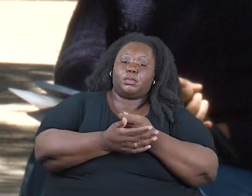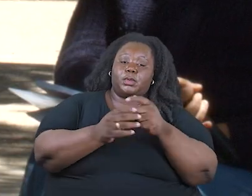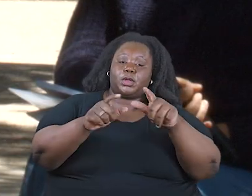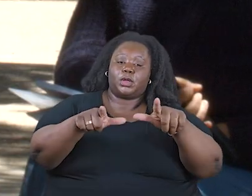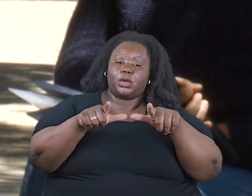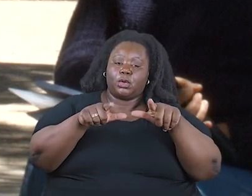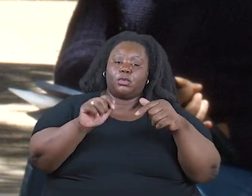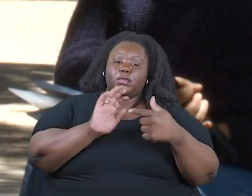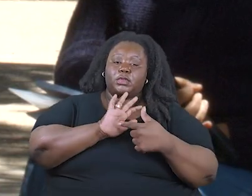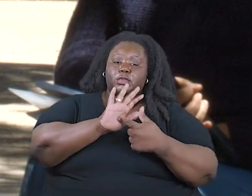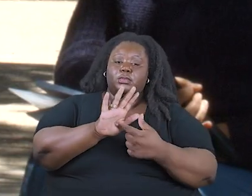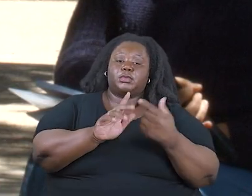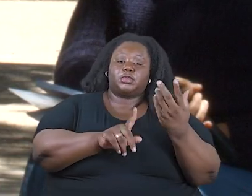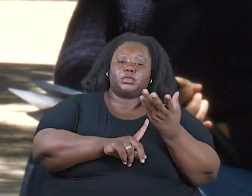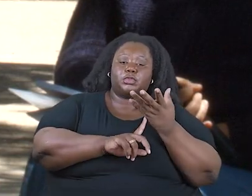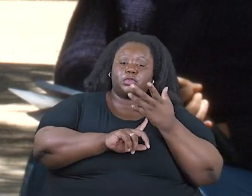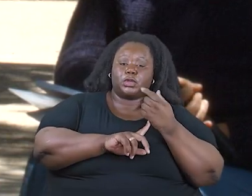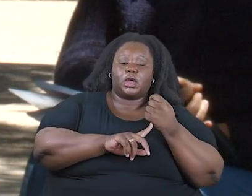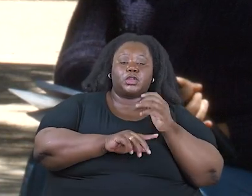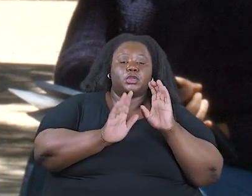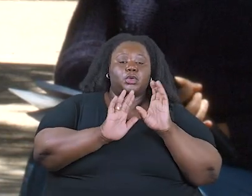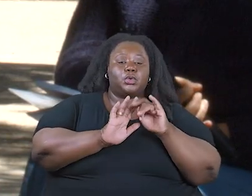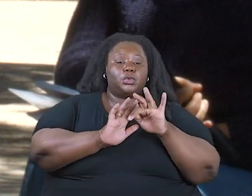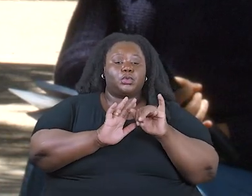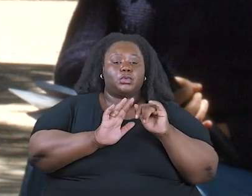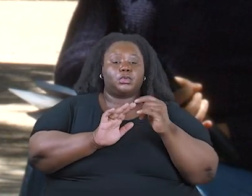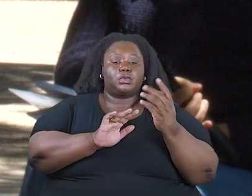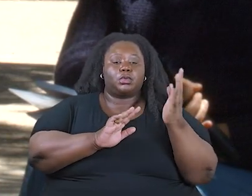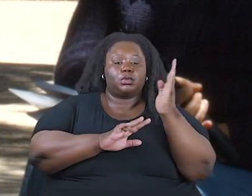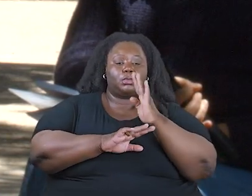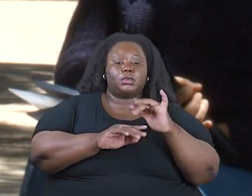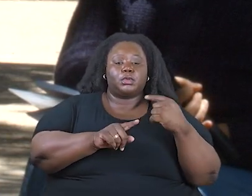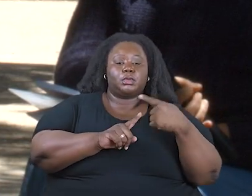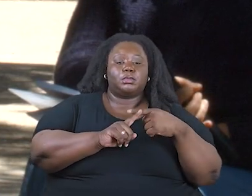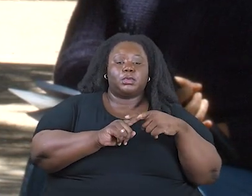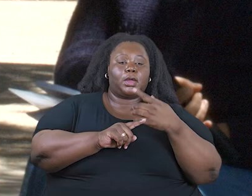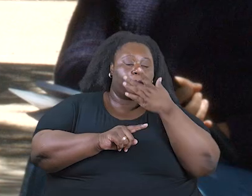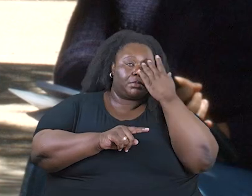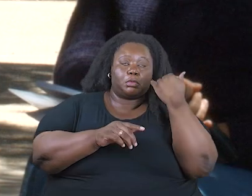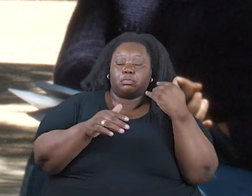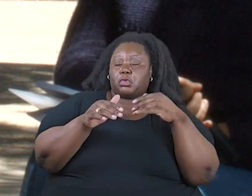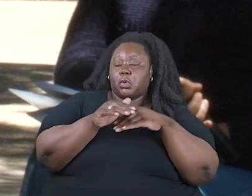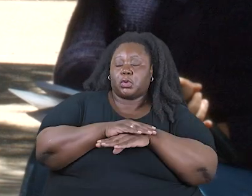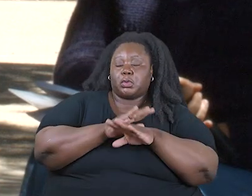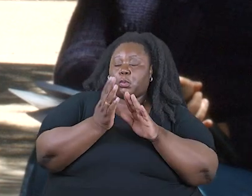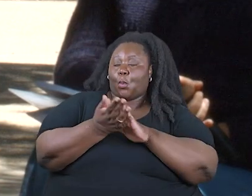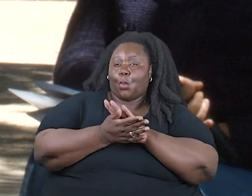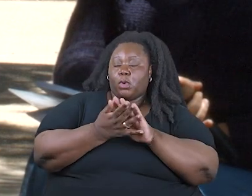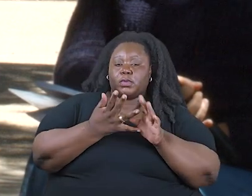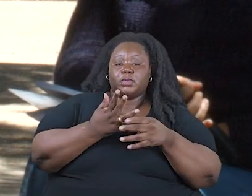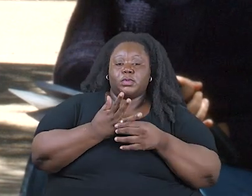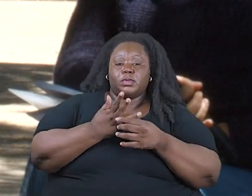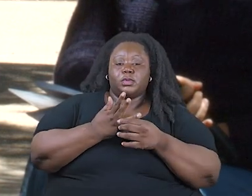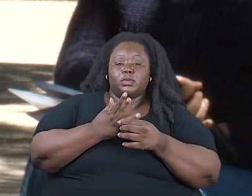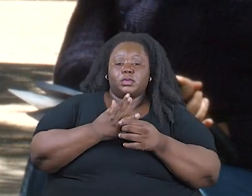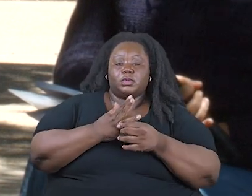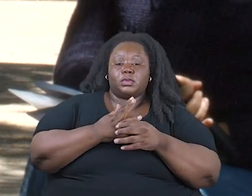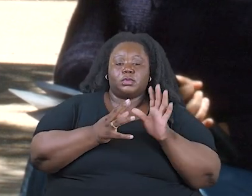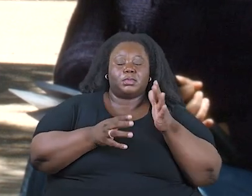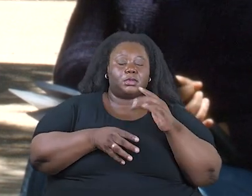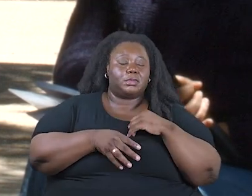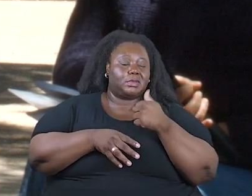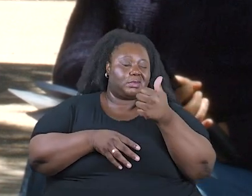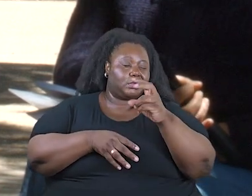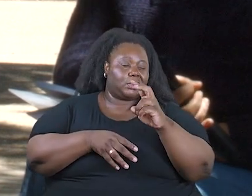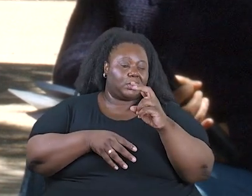convites de exposição de arte conceitual brasileira, porque não tinha ninguém colecionando isso. Isso já tem uns 15